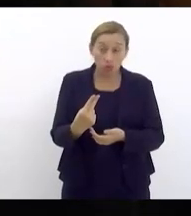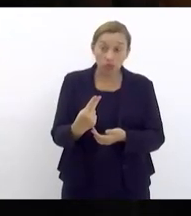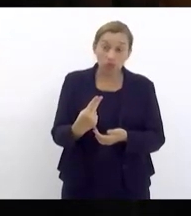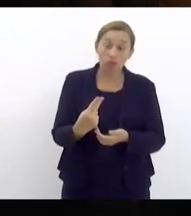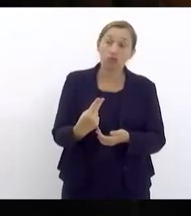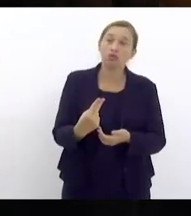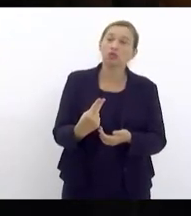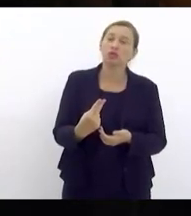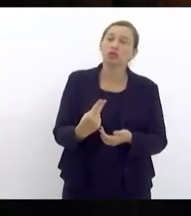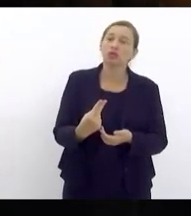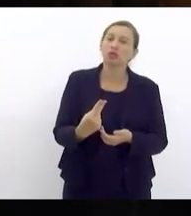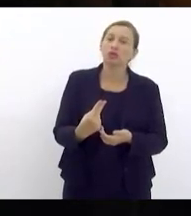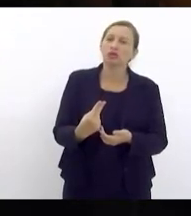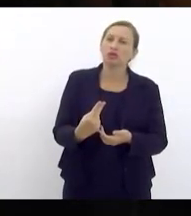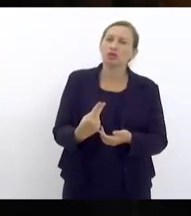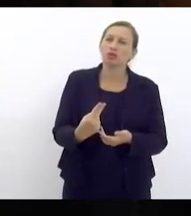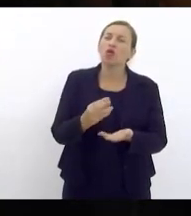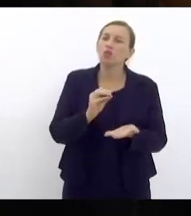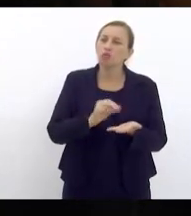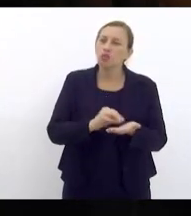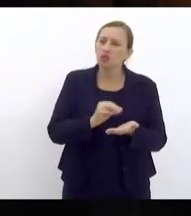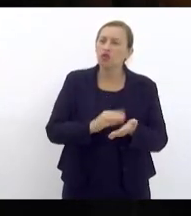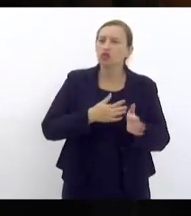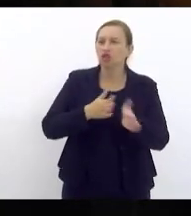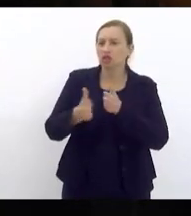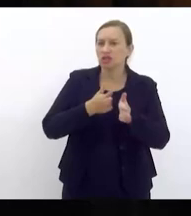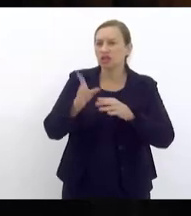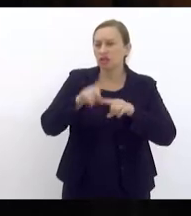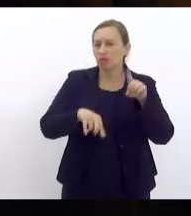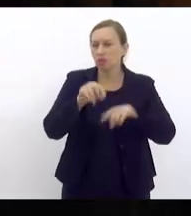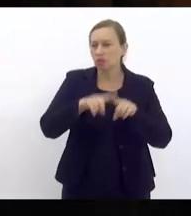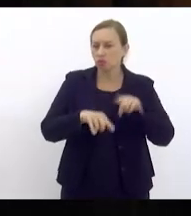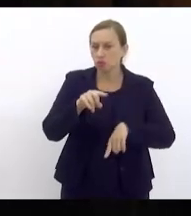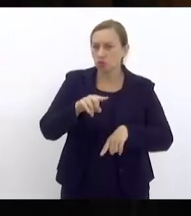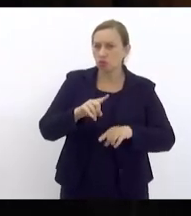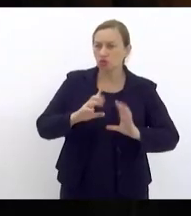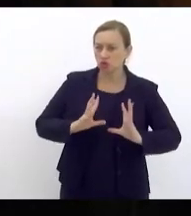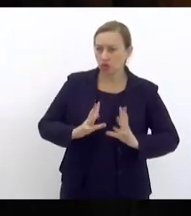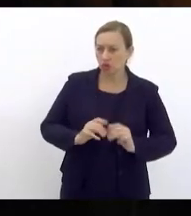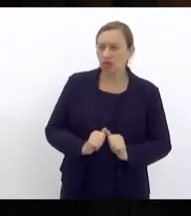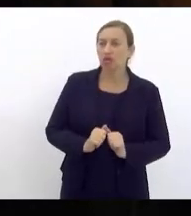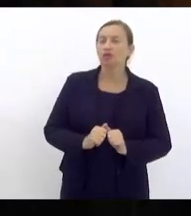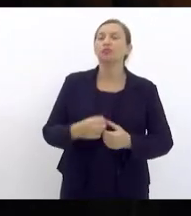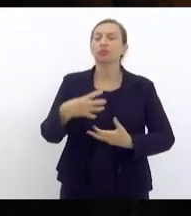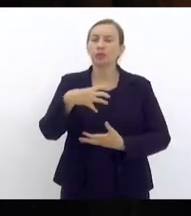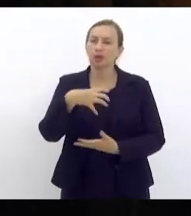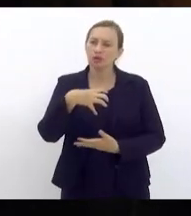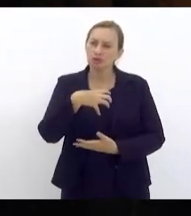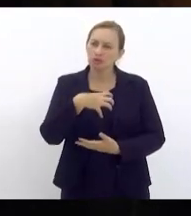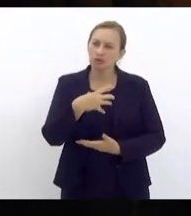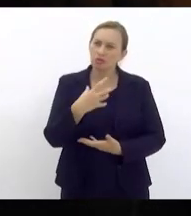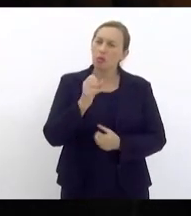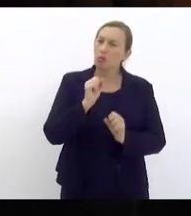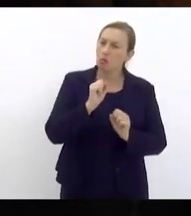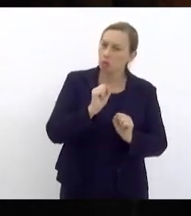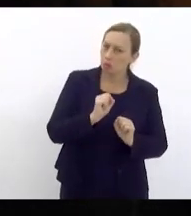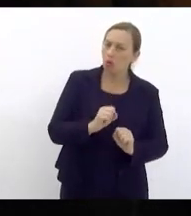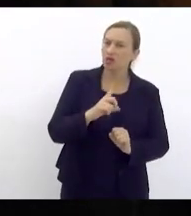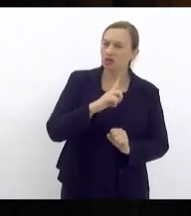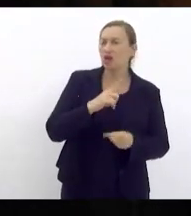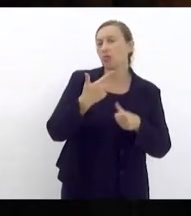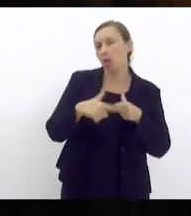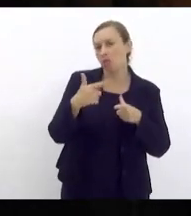de por falta de acesso a produtos de higiene Então nesse sentido a gente pode ter até infecções